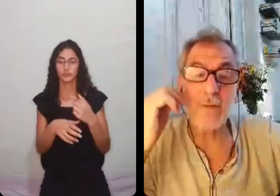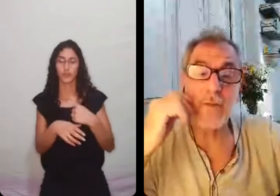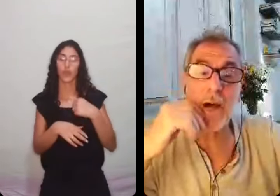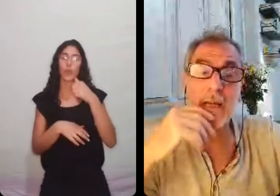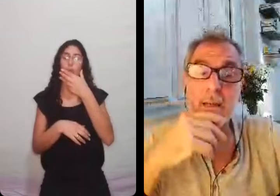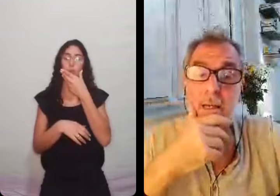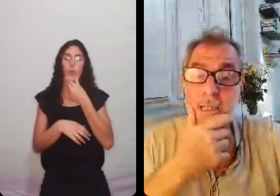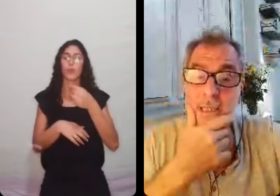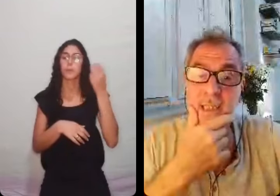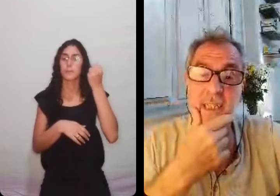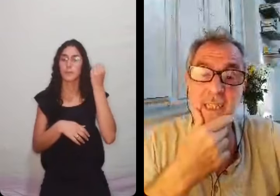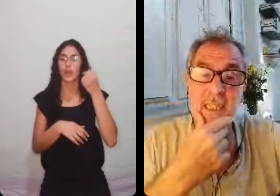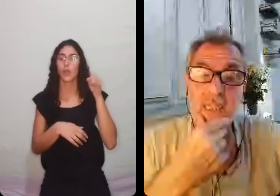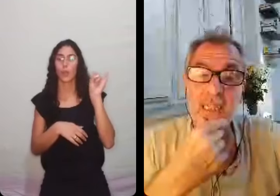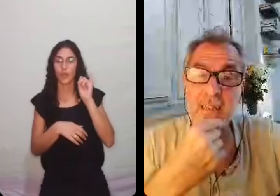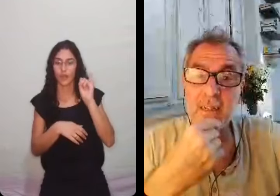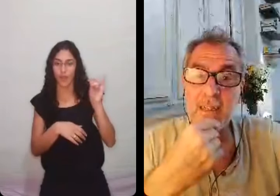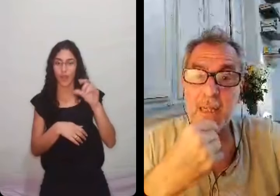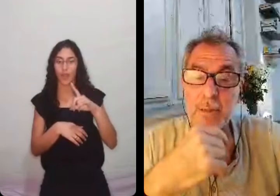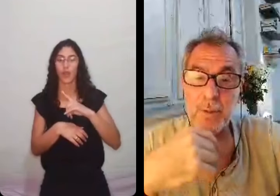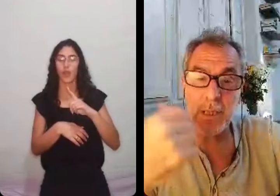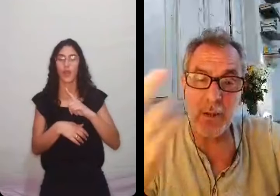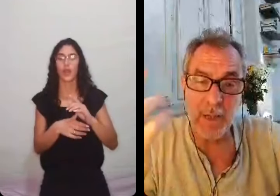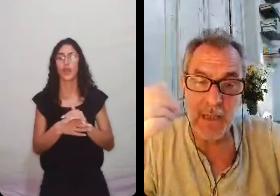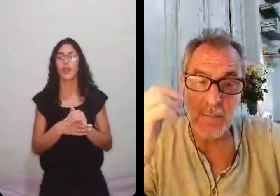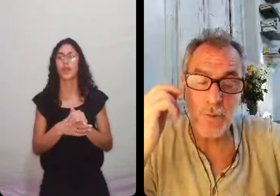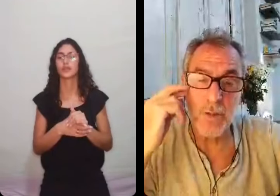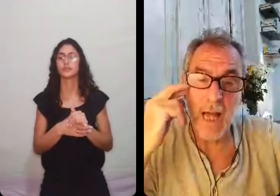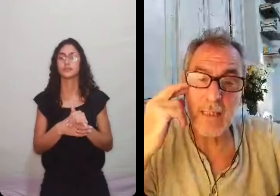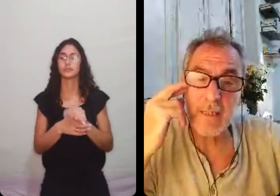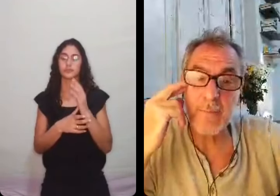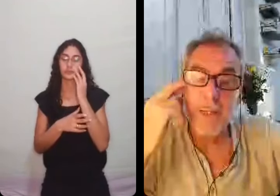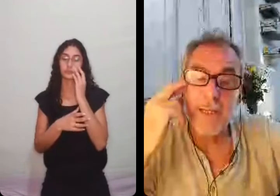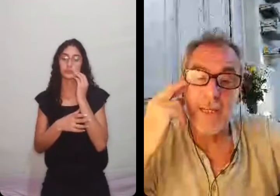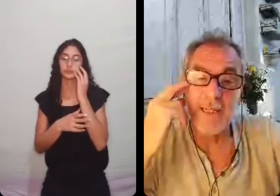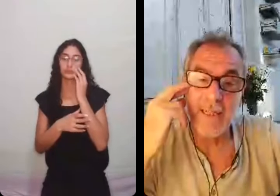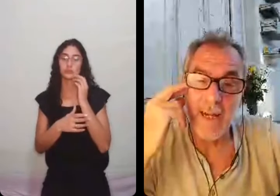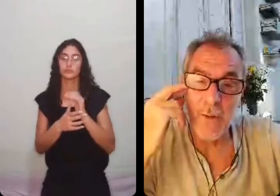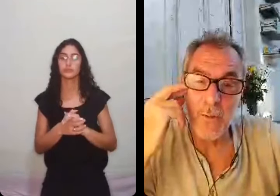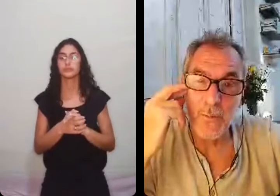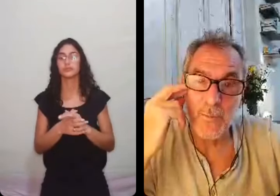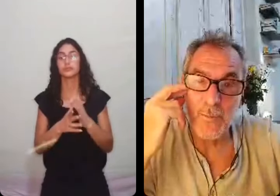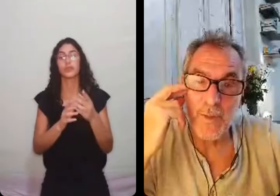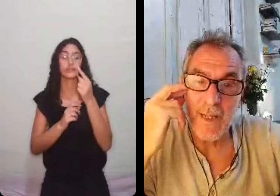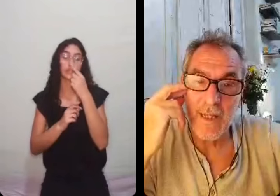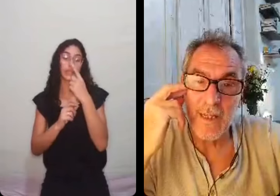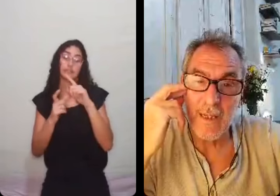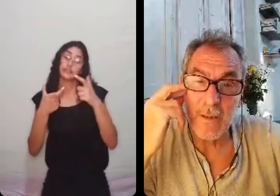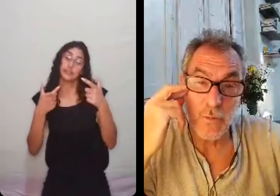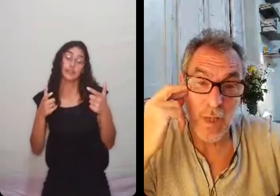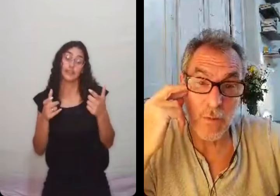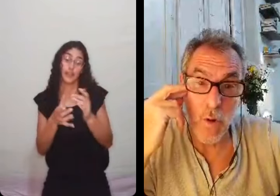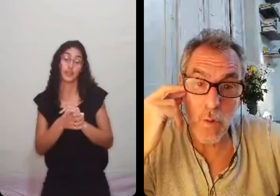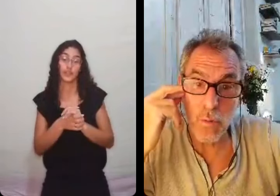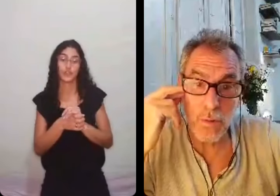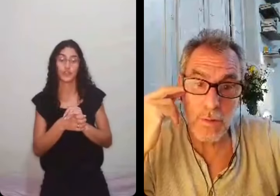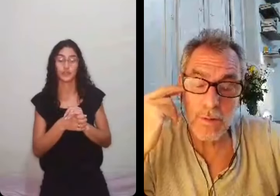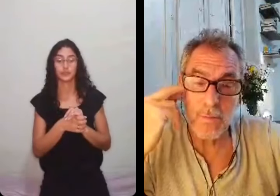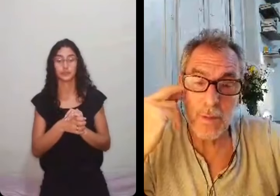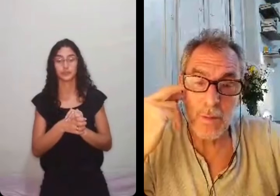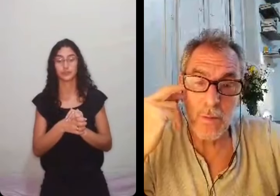italiano, falam, aunque sim, assim, na Argentina. Talvez porque tenho o nariz muito grande. Então, estou usando